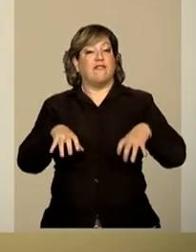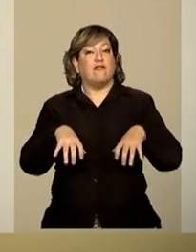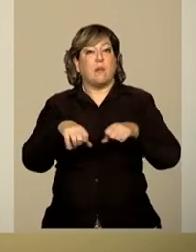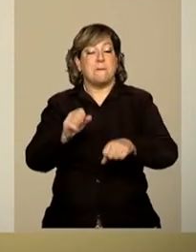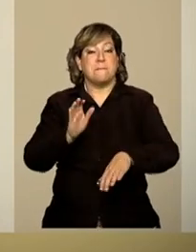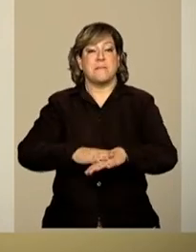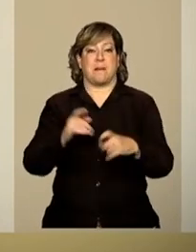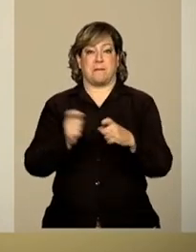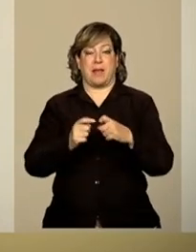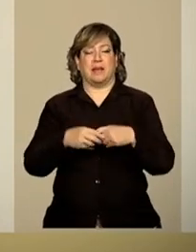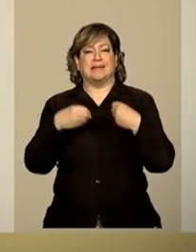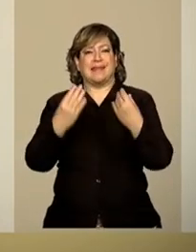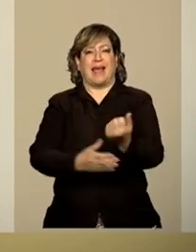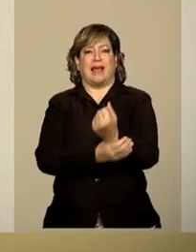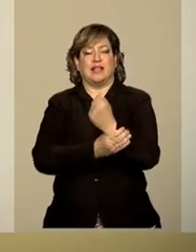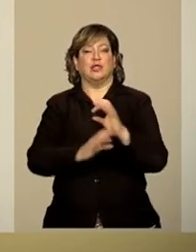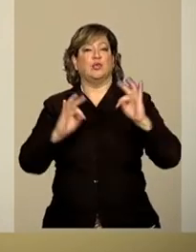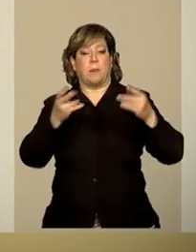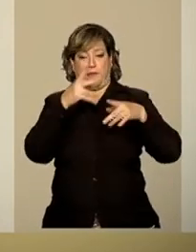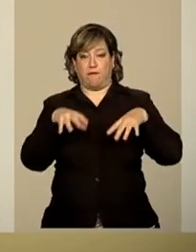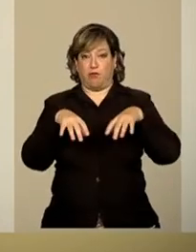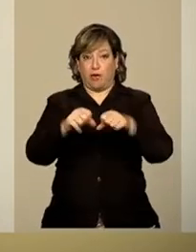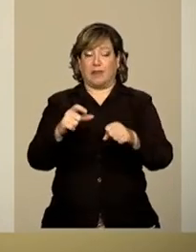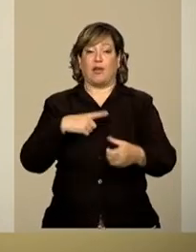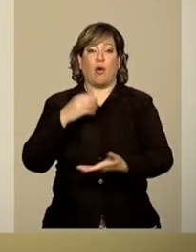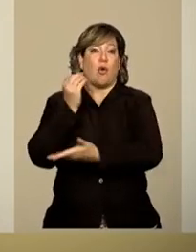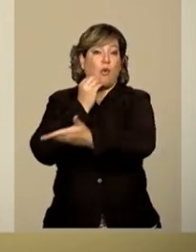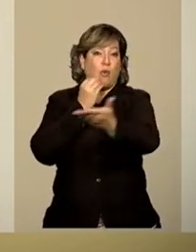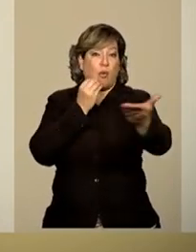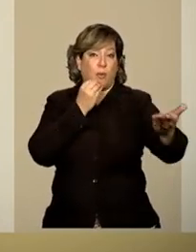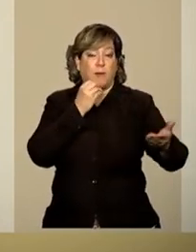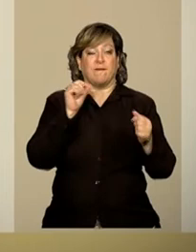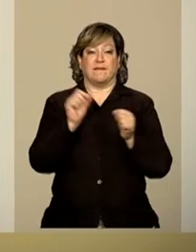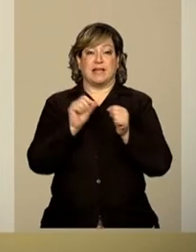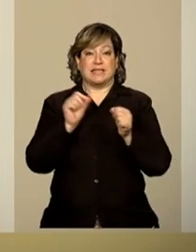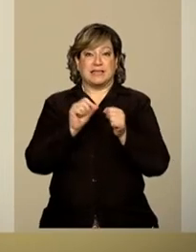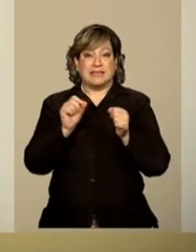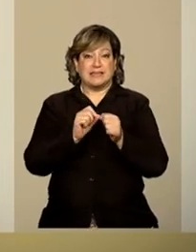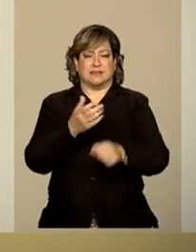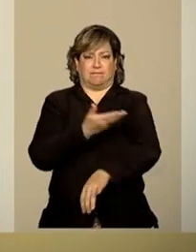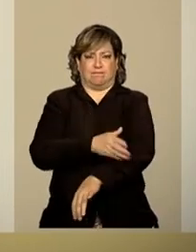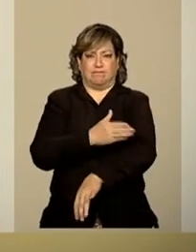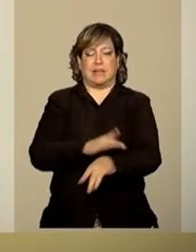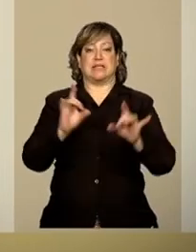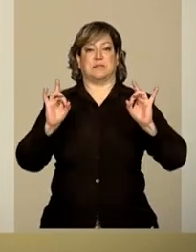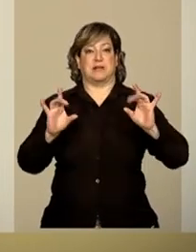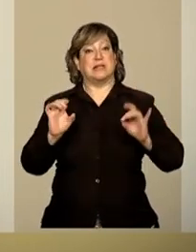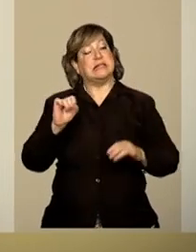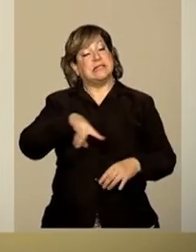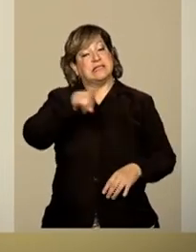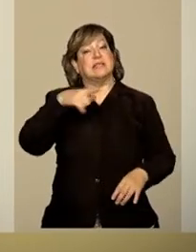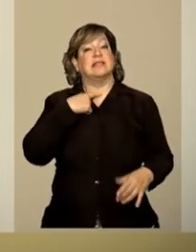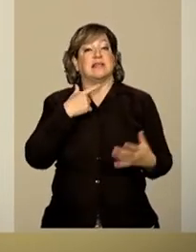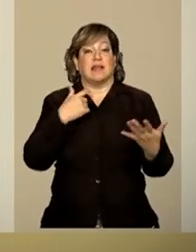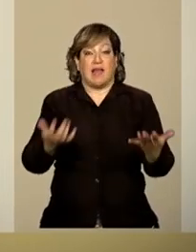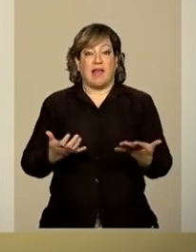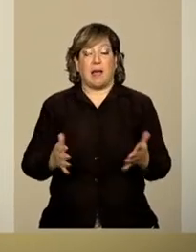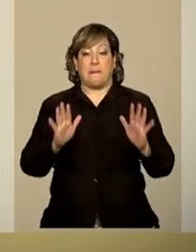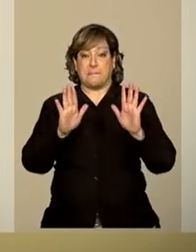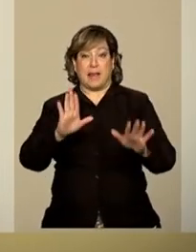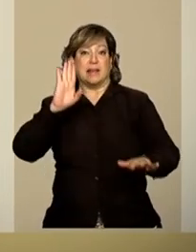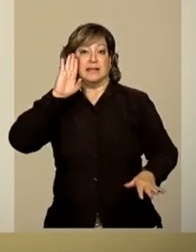Brasil garantindo que todos os formandos têm oportunidade de fazer residência se assim o desejarem